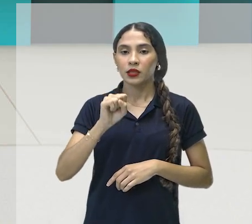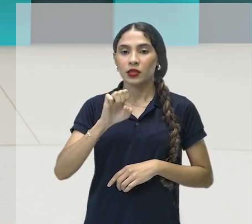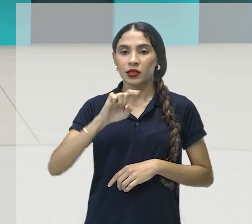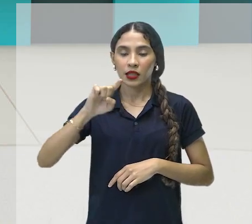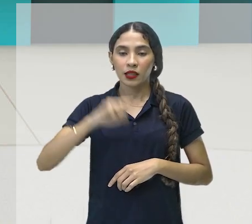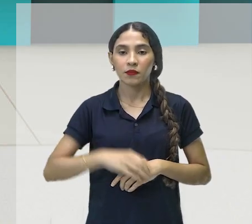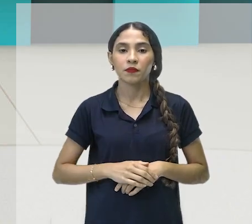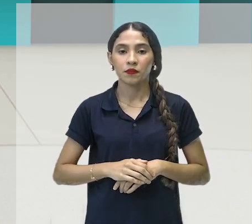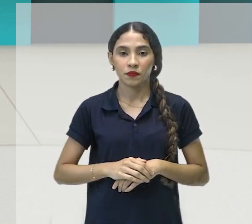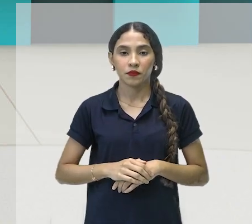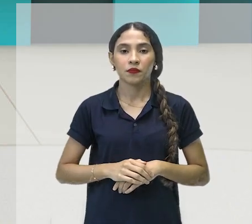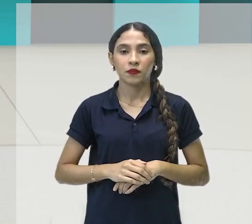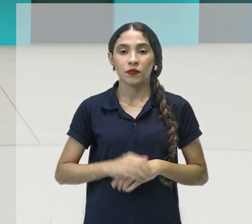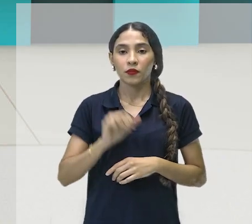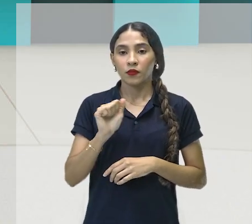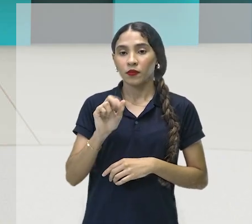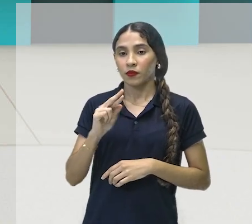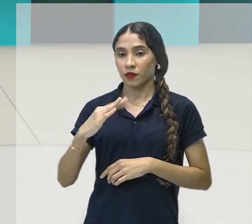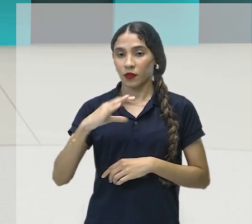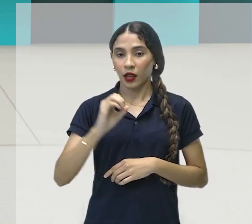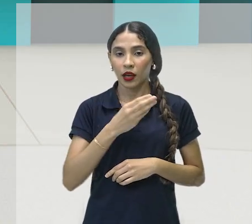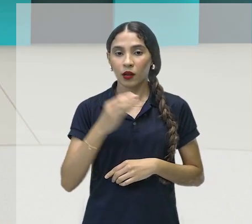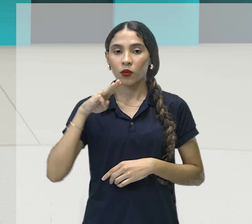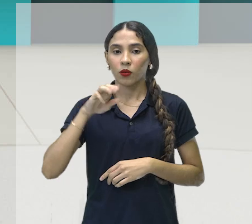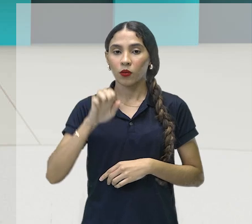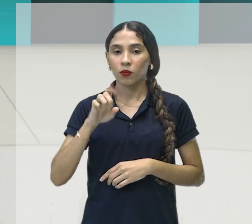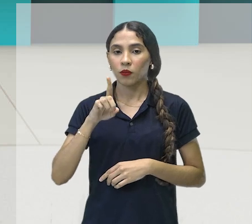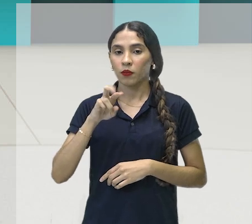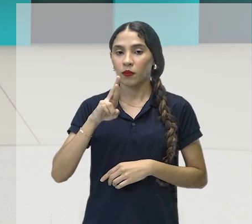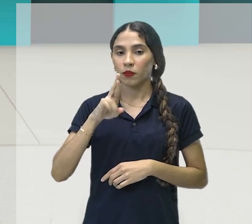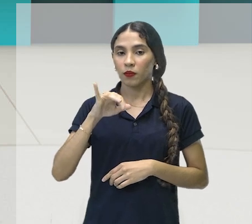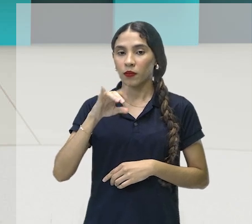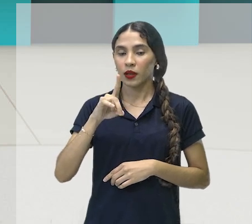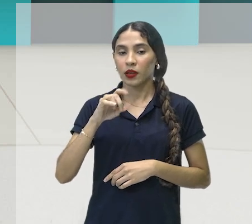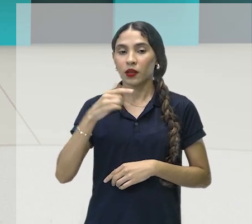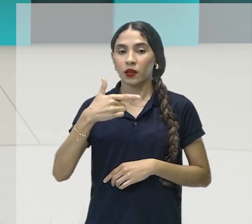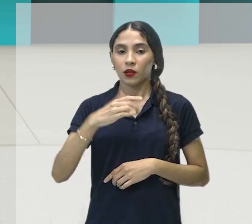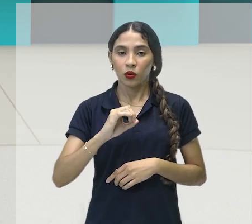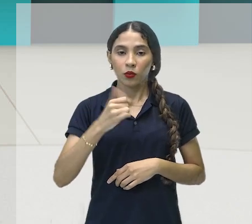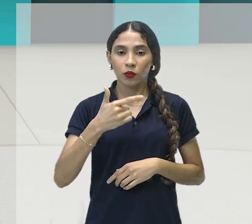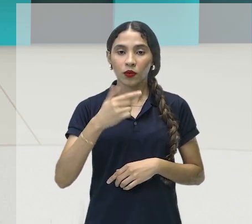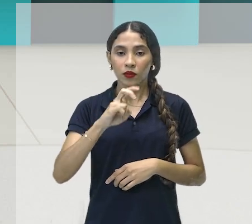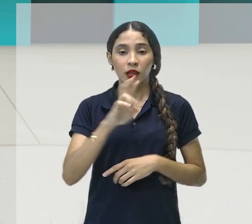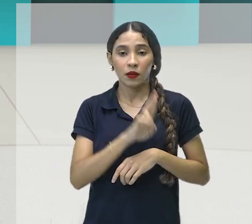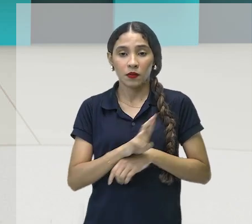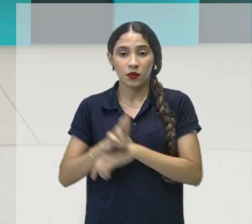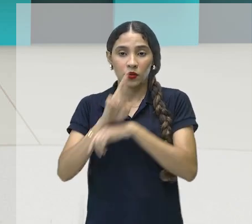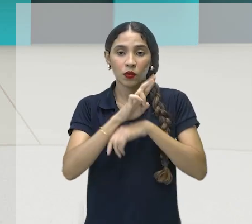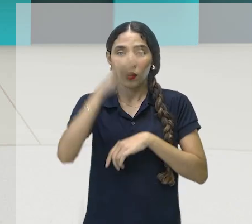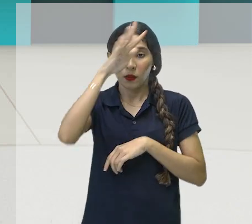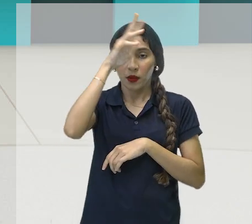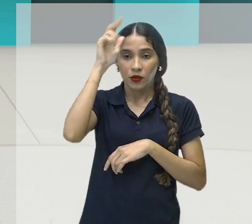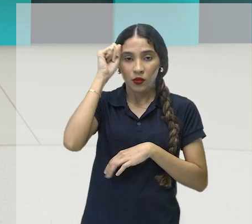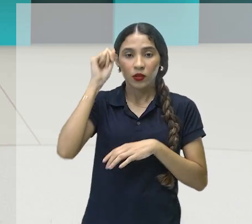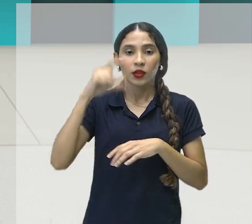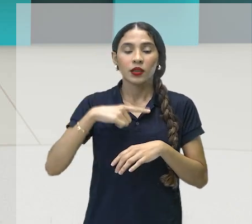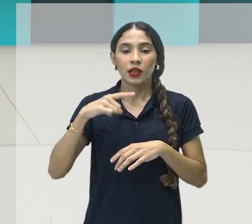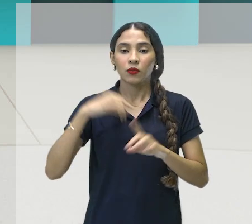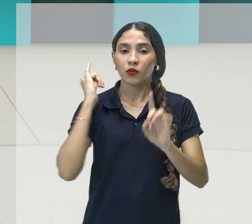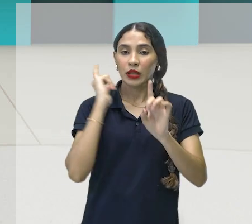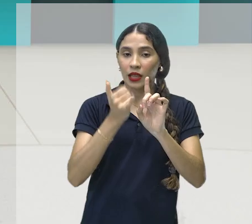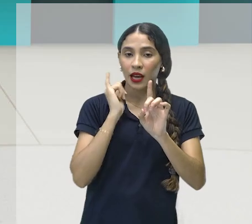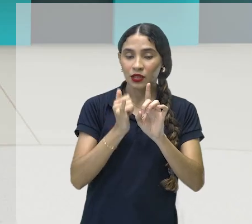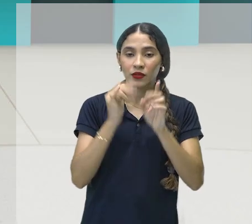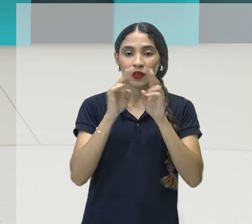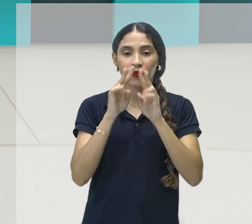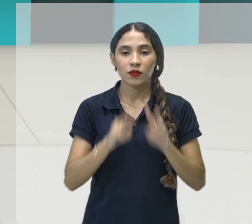ATC na Arco Madrid 2025. Ele representou a Amazônia com